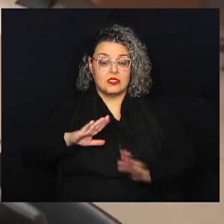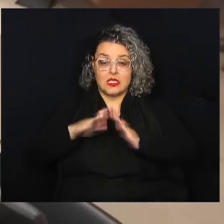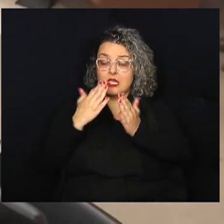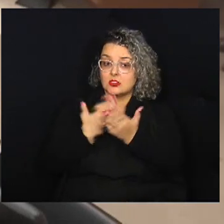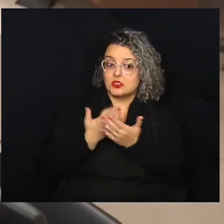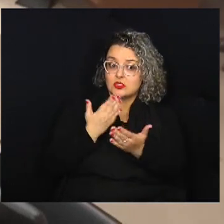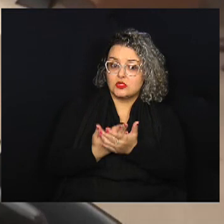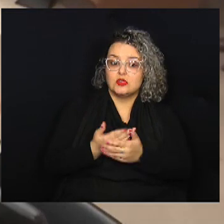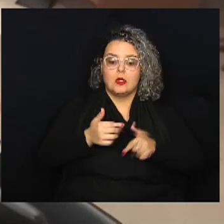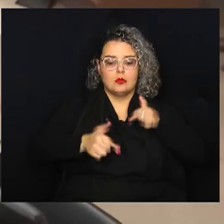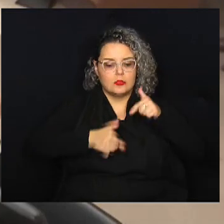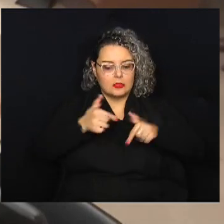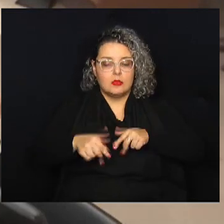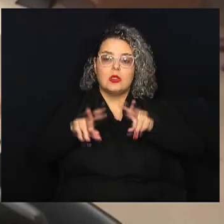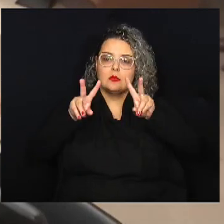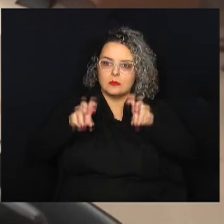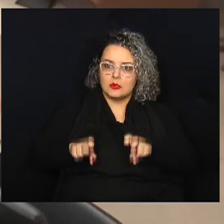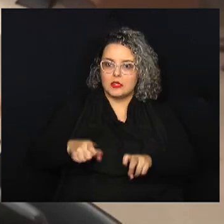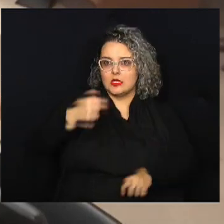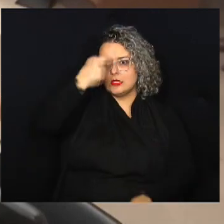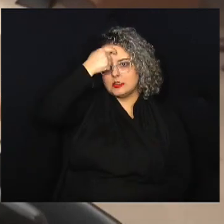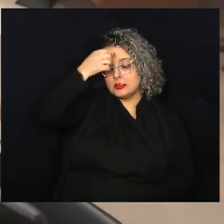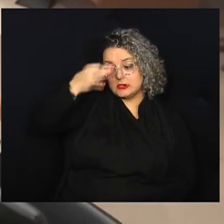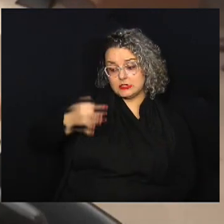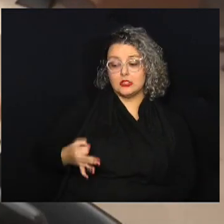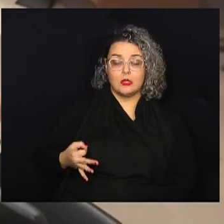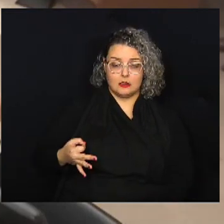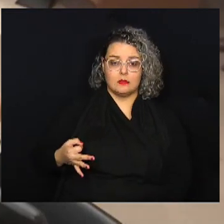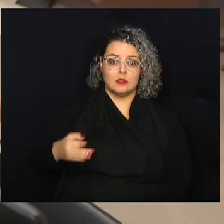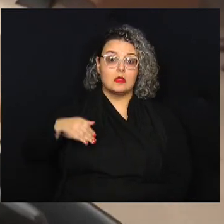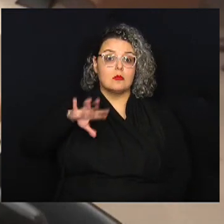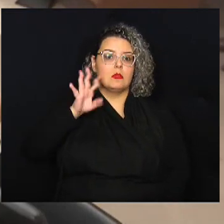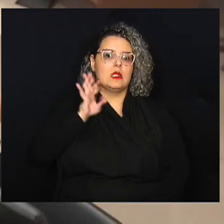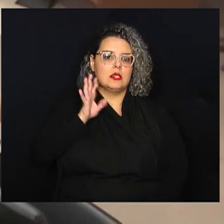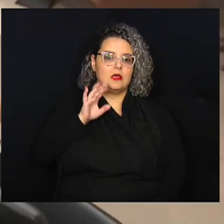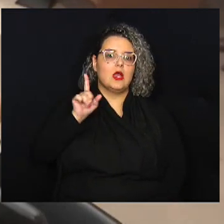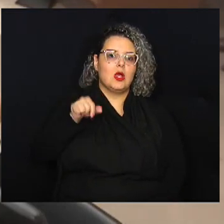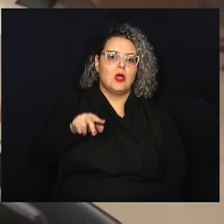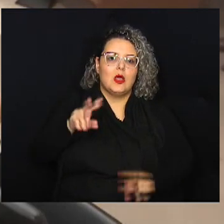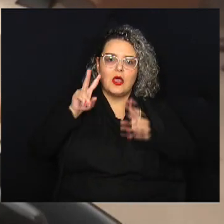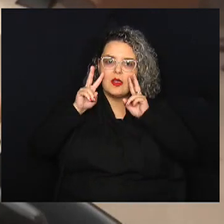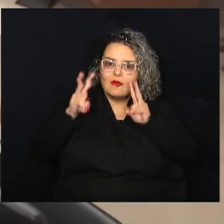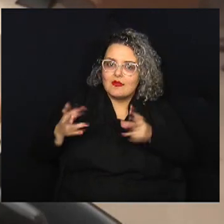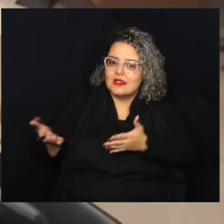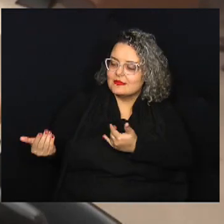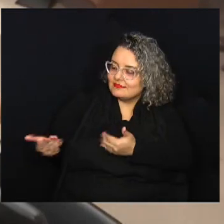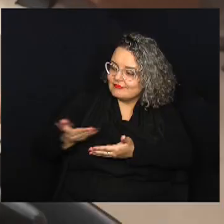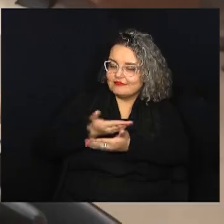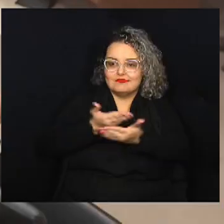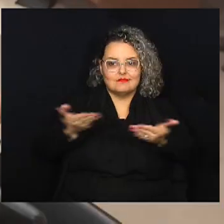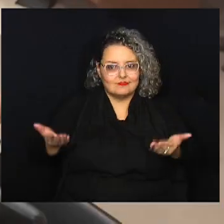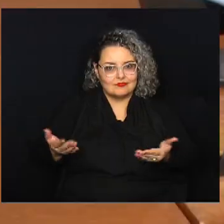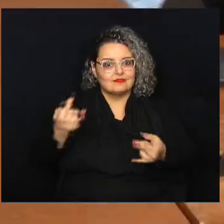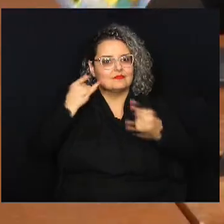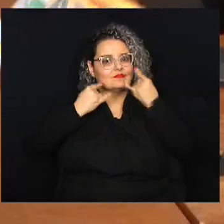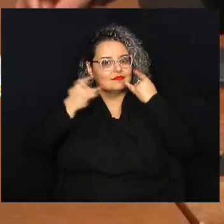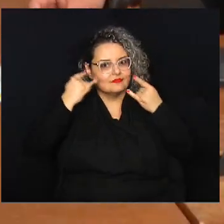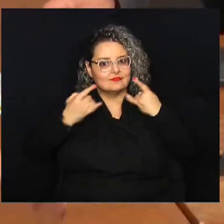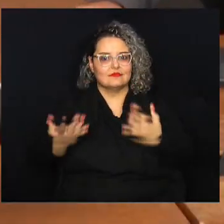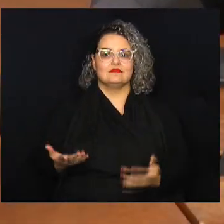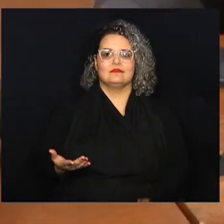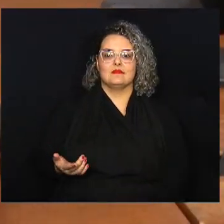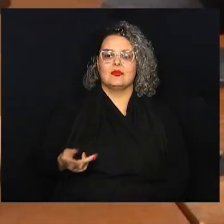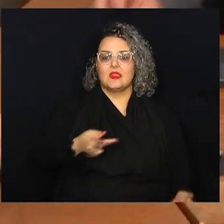né, trabalhando esse tema cidadania, e mais legal ainda é ver essa juventude, né, se interessando. Durante